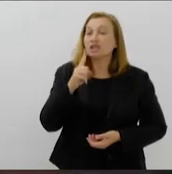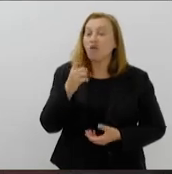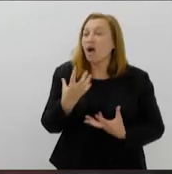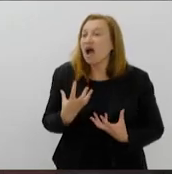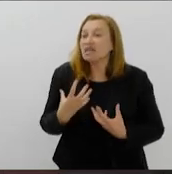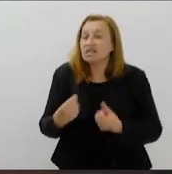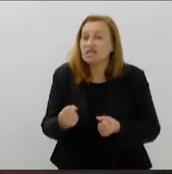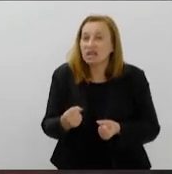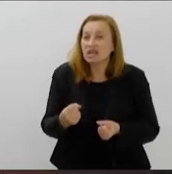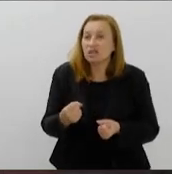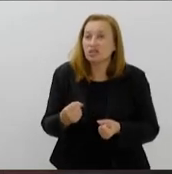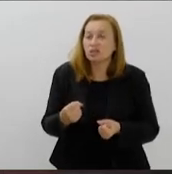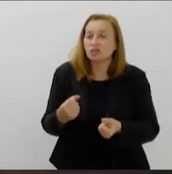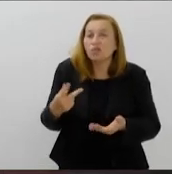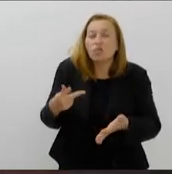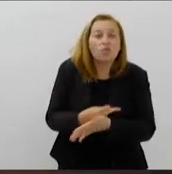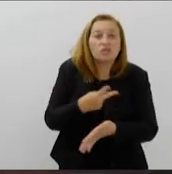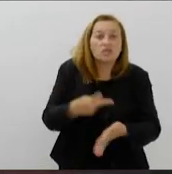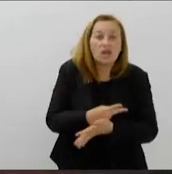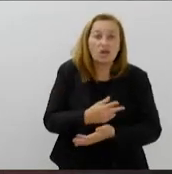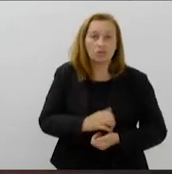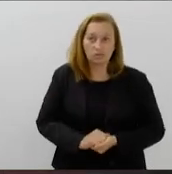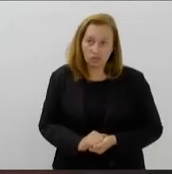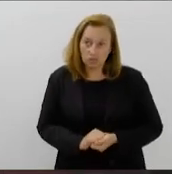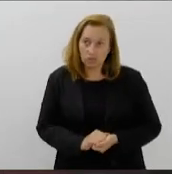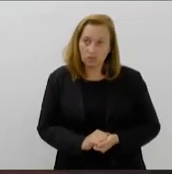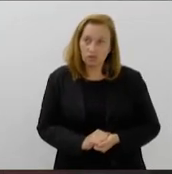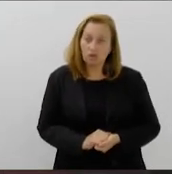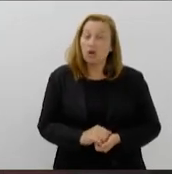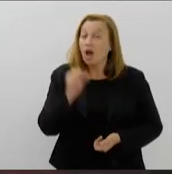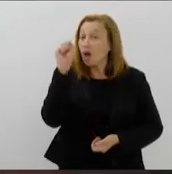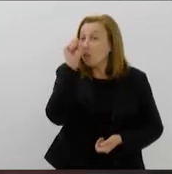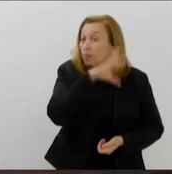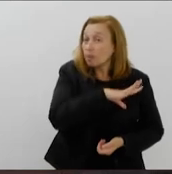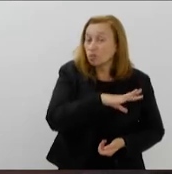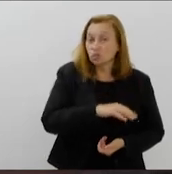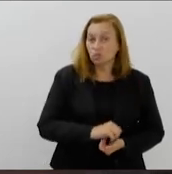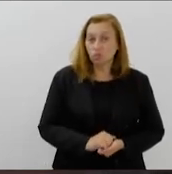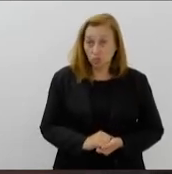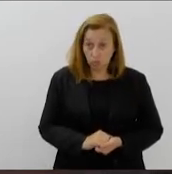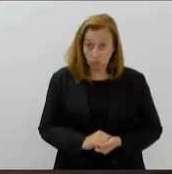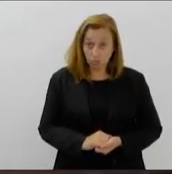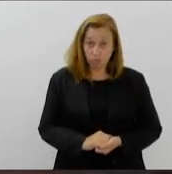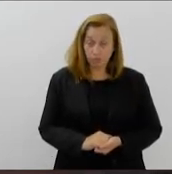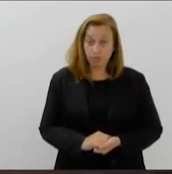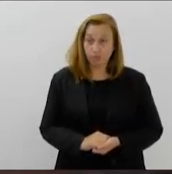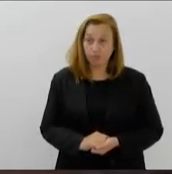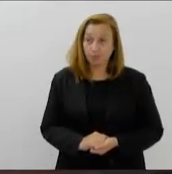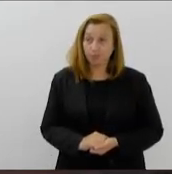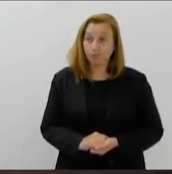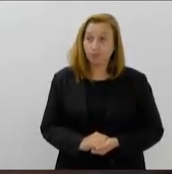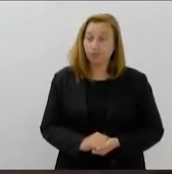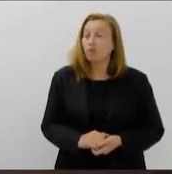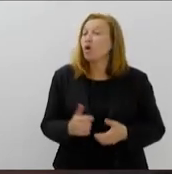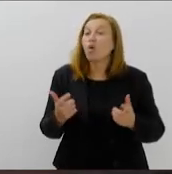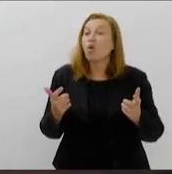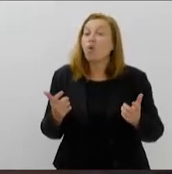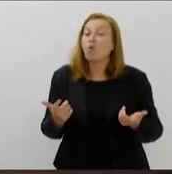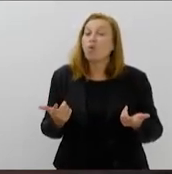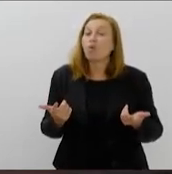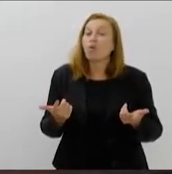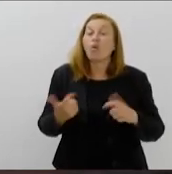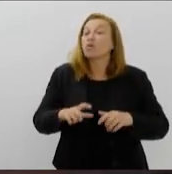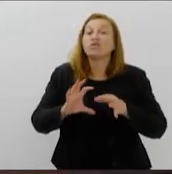ao status quo. É um absurdo isto. Onde que fica